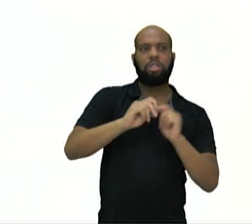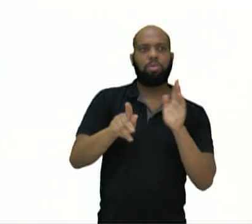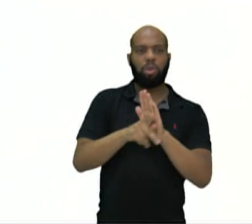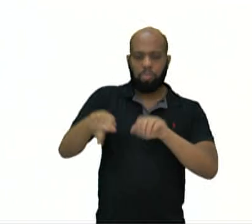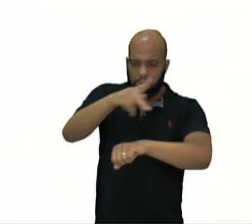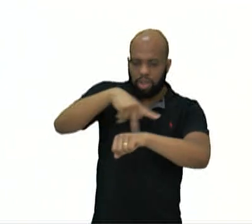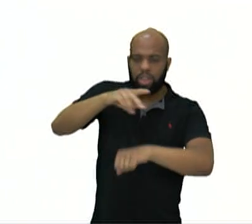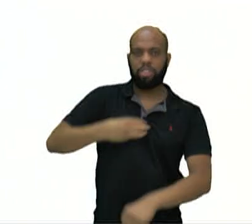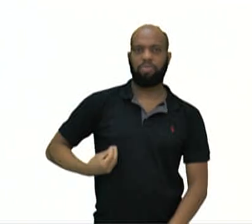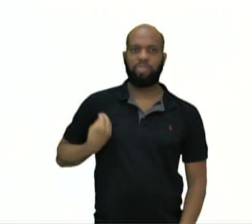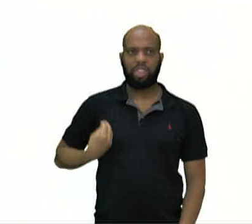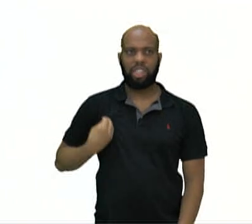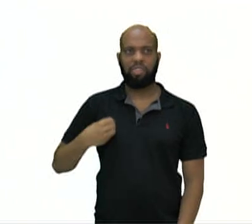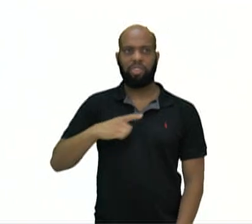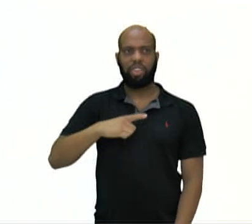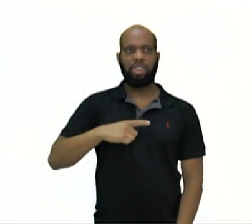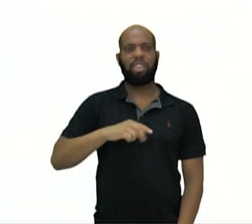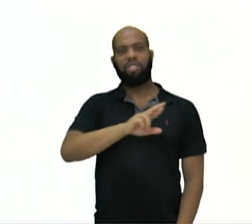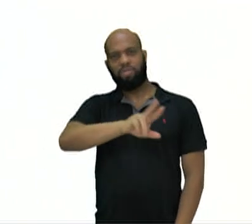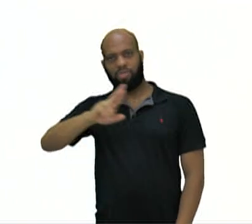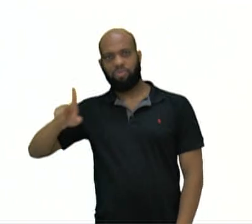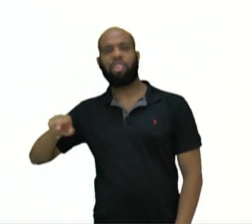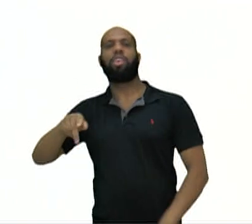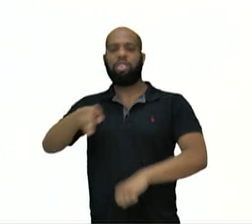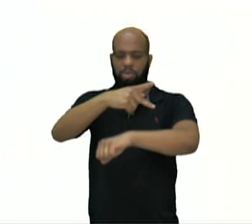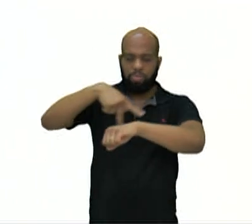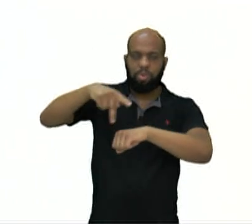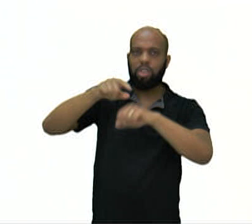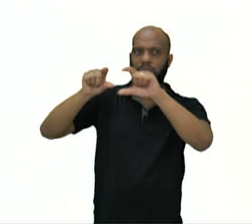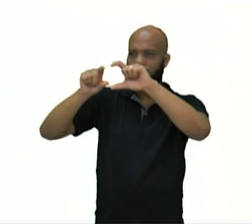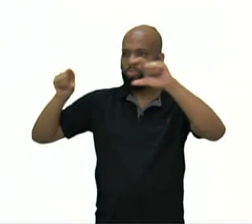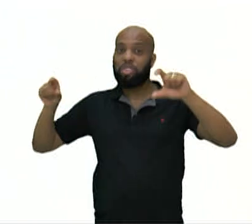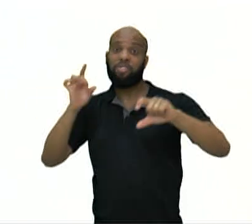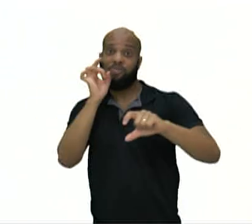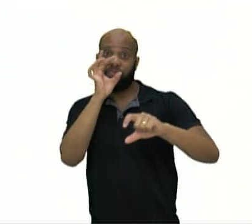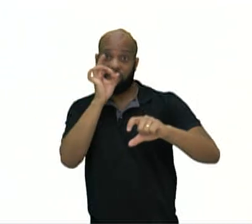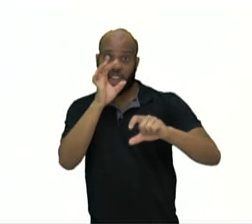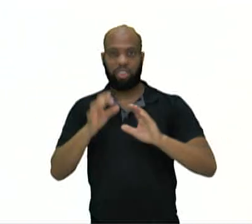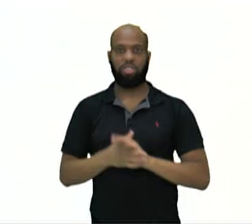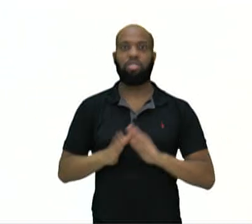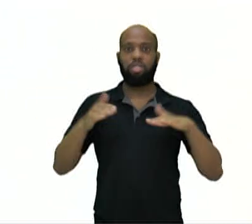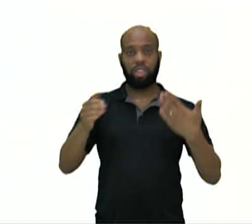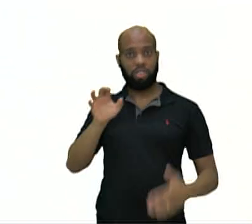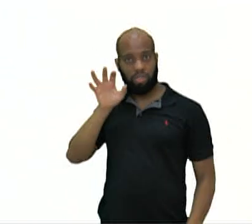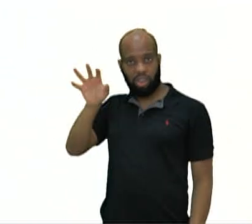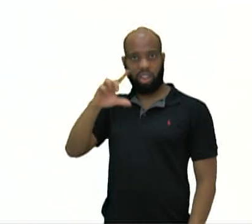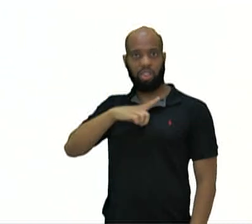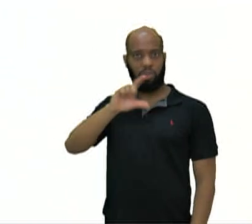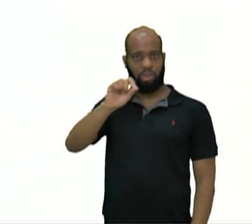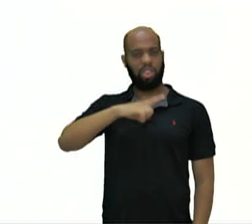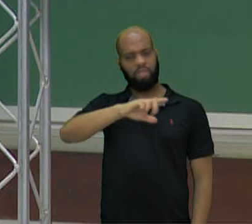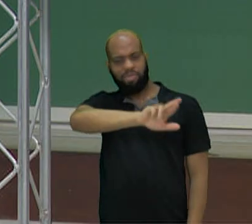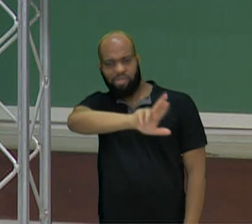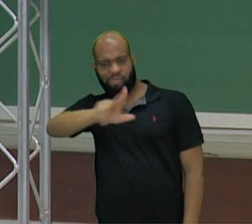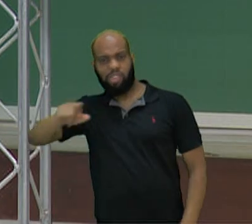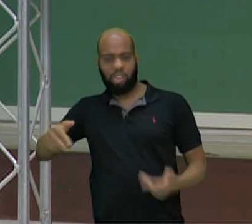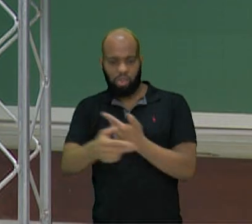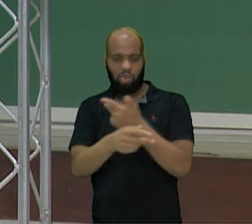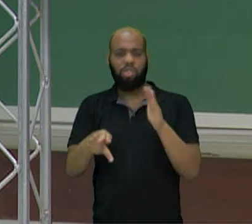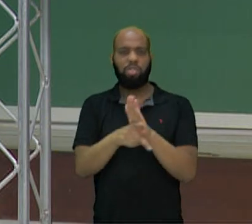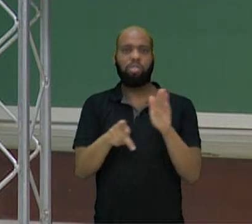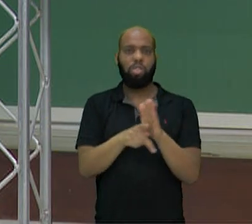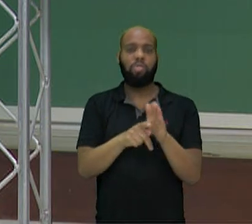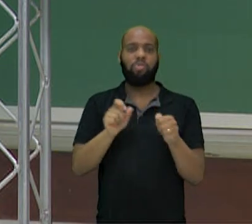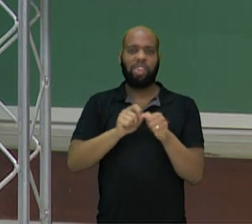países ali, Níger, Mali, Chad, Sudão, né, enfim. E aí ali exige muitas atividades